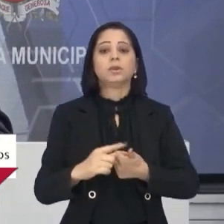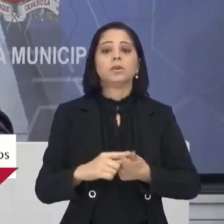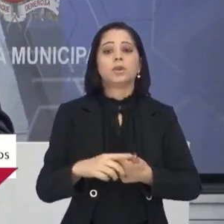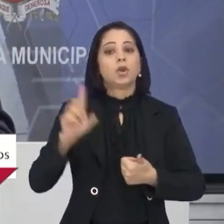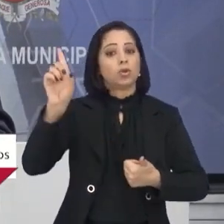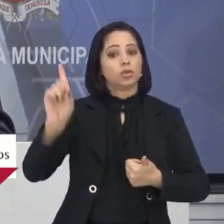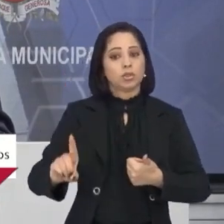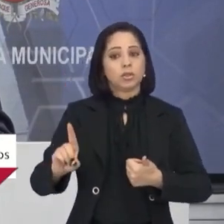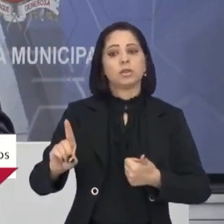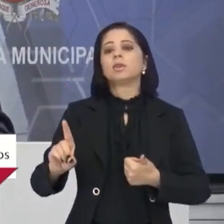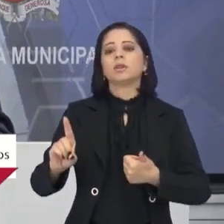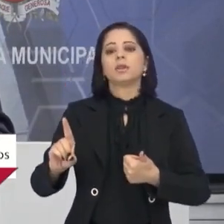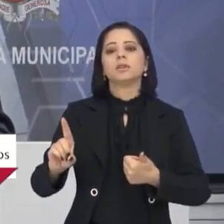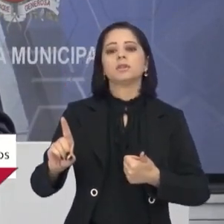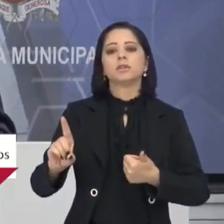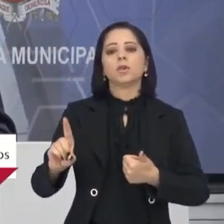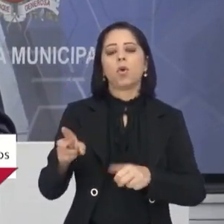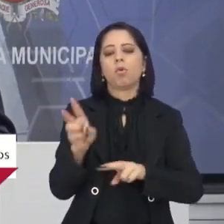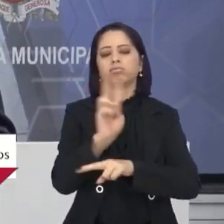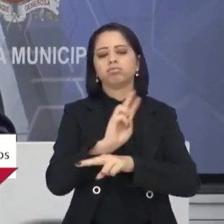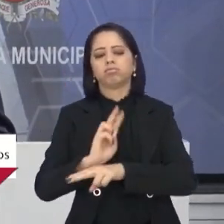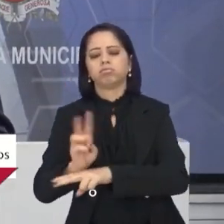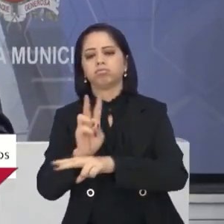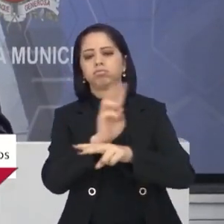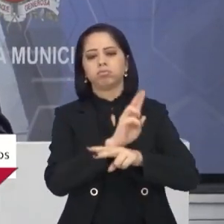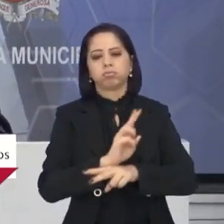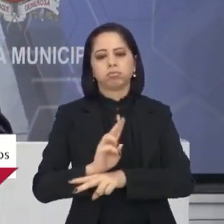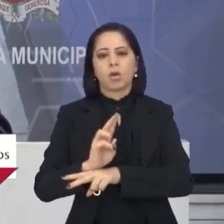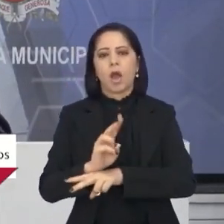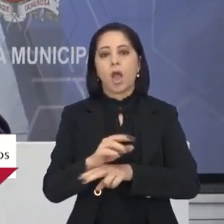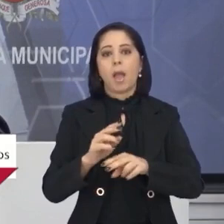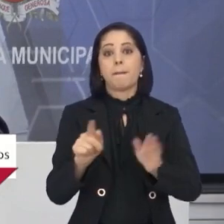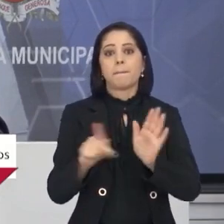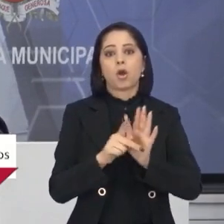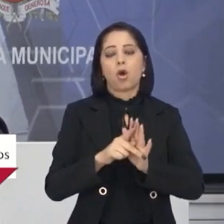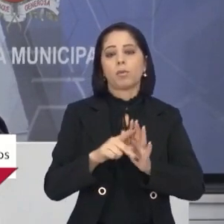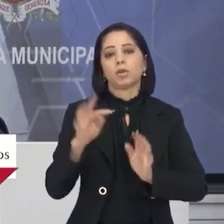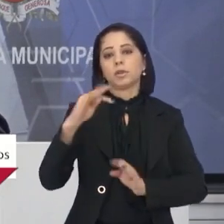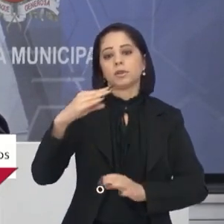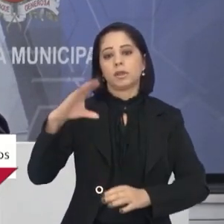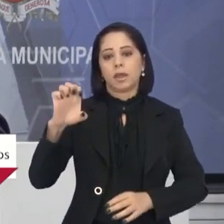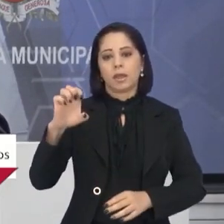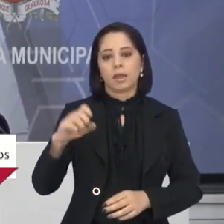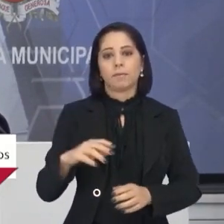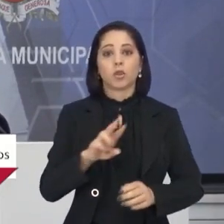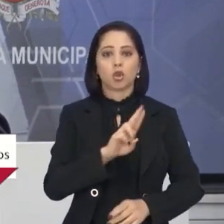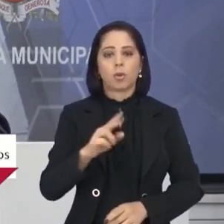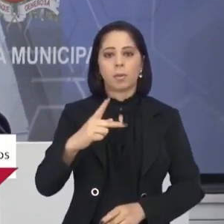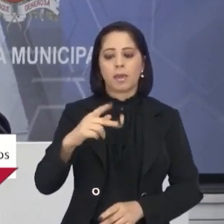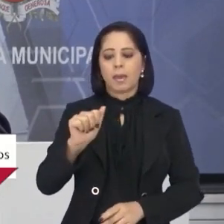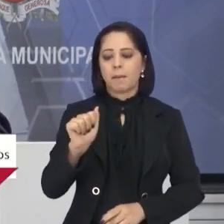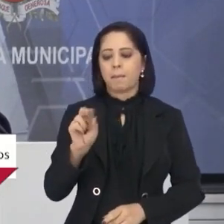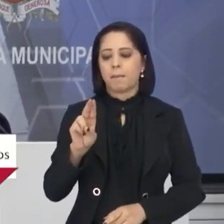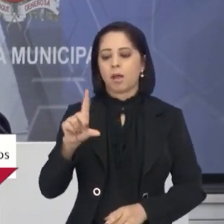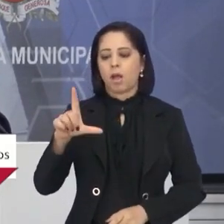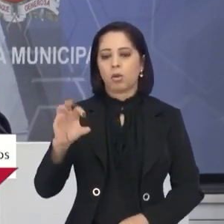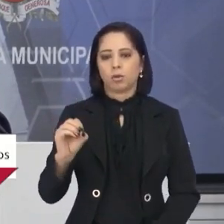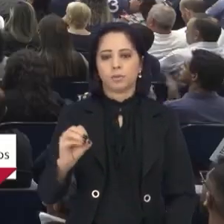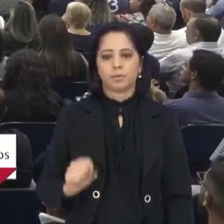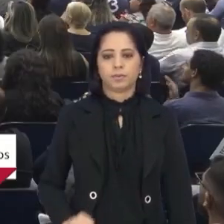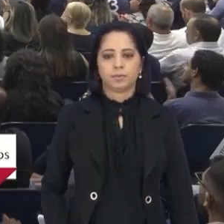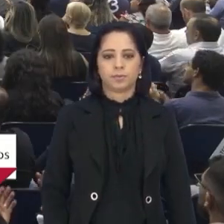o diretor do Departamento de supervisão da fiscalização um do Tribunal de Contas do Estado de São Paulo Paulo Massaro sugiura